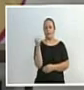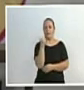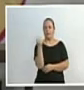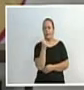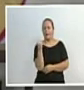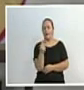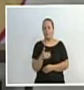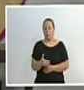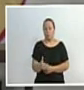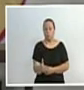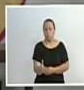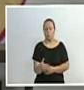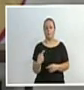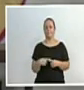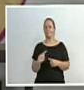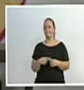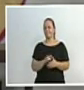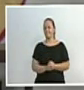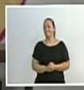pelos altos juros